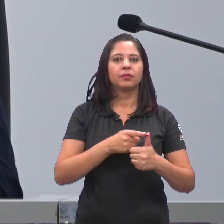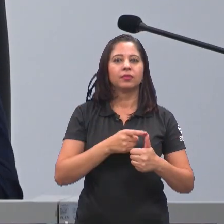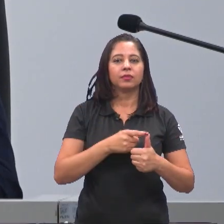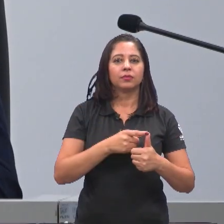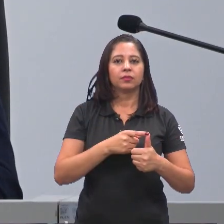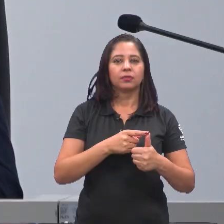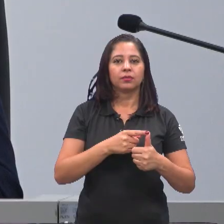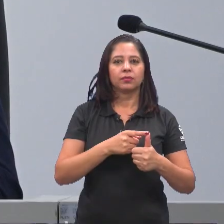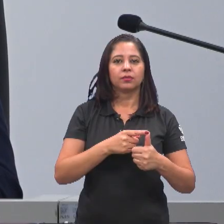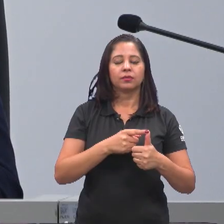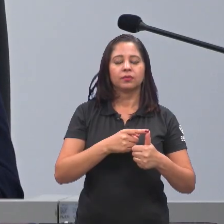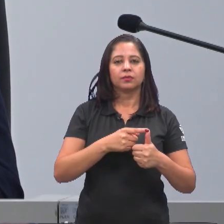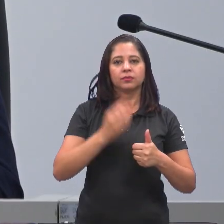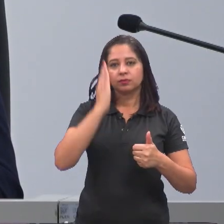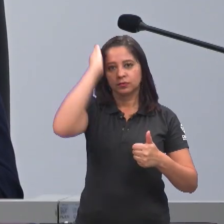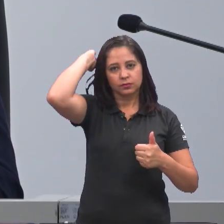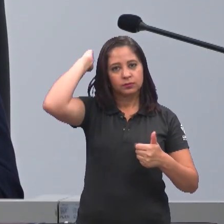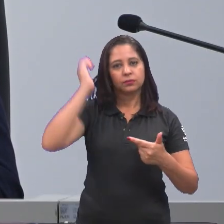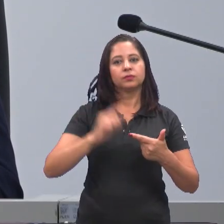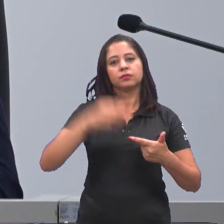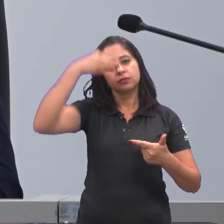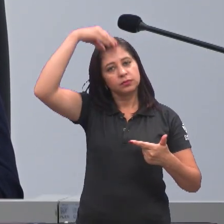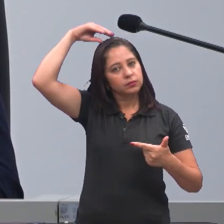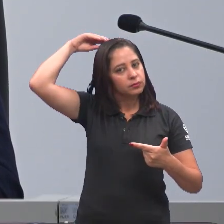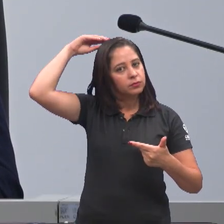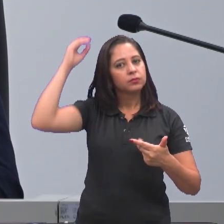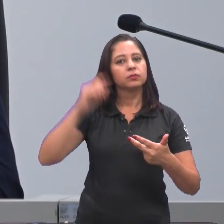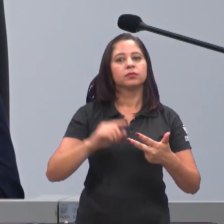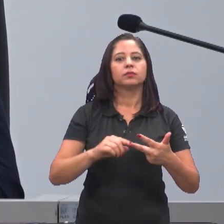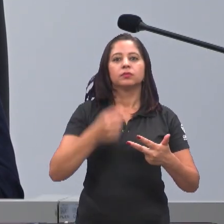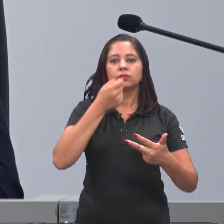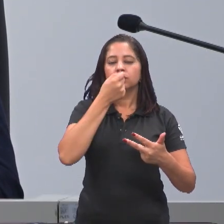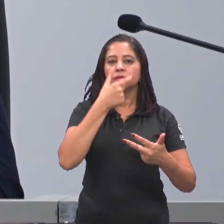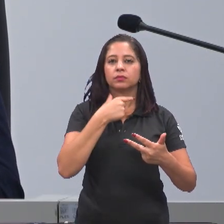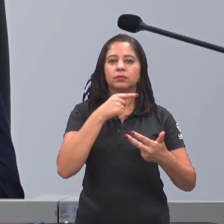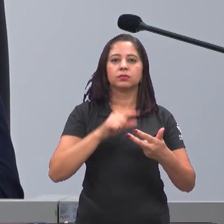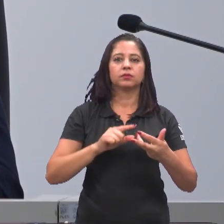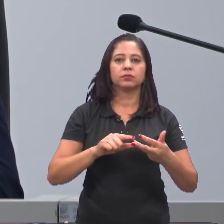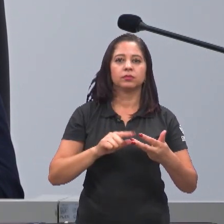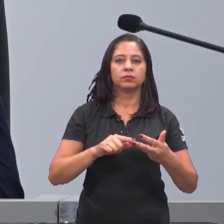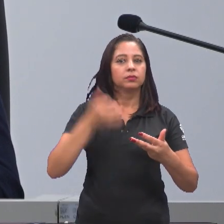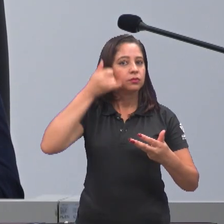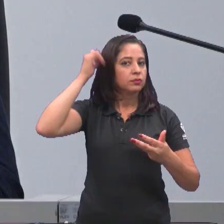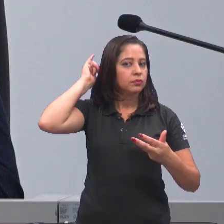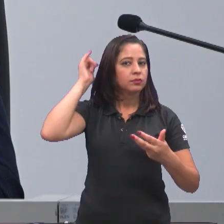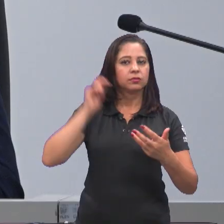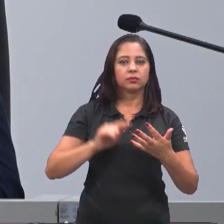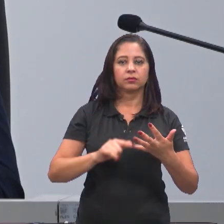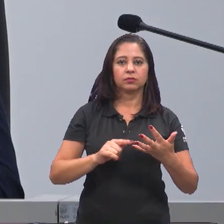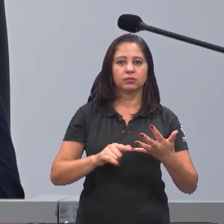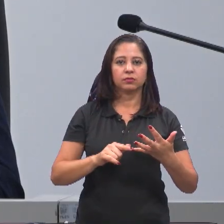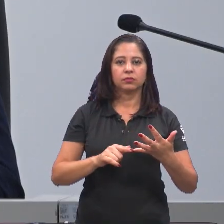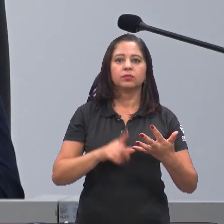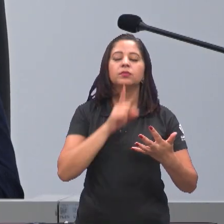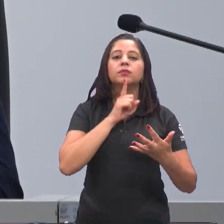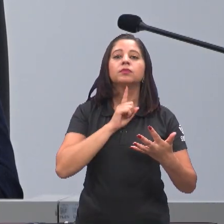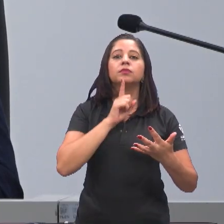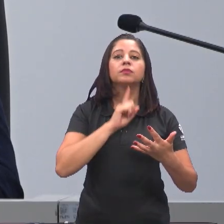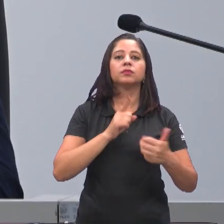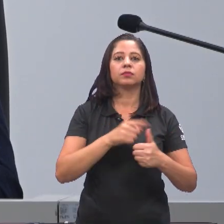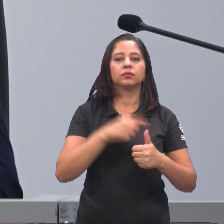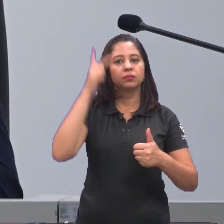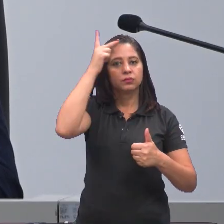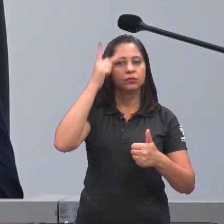Cláudio Apolinário, Carlos Abranches, Roberto do Eleve, Sidney Campos, Sérgio Camargo,